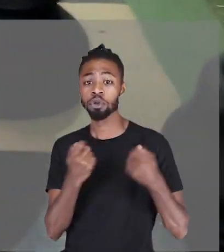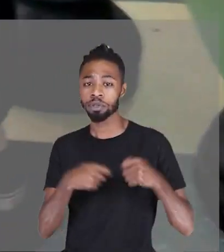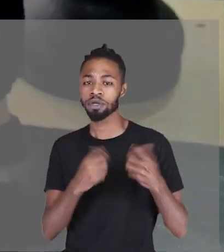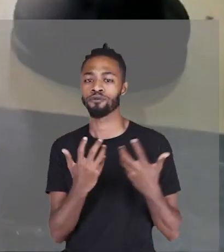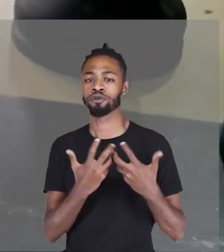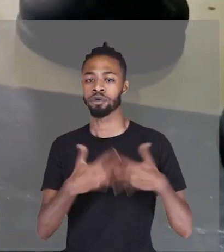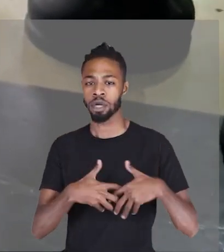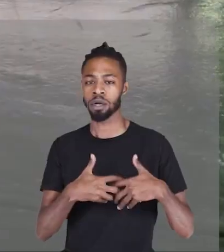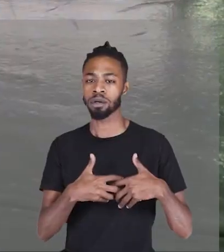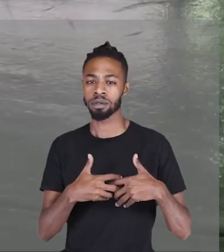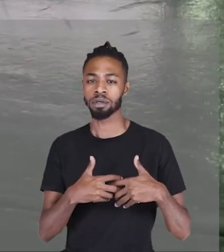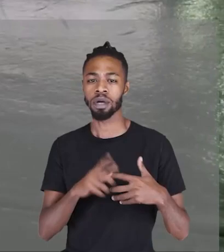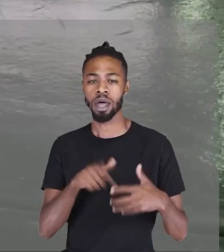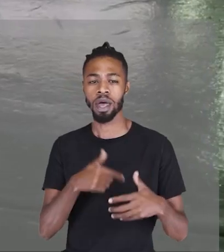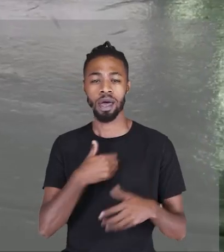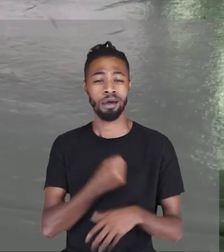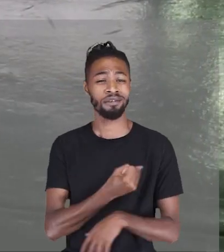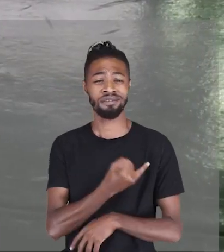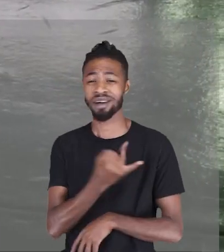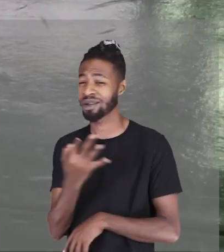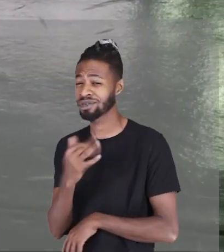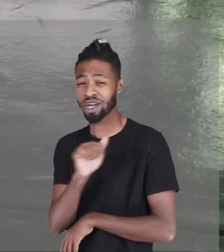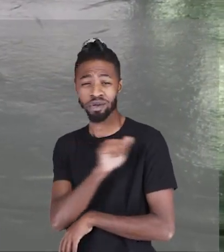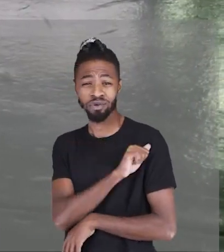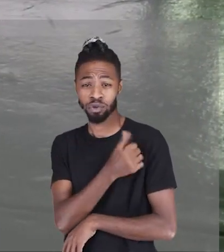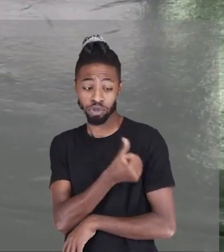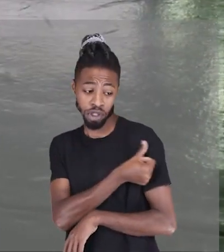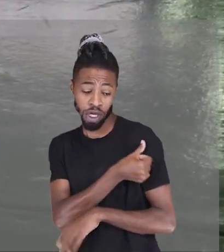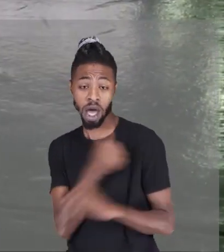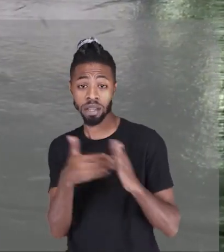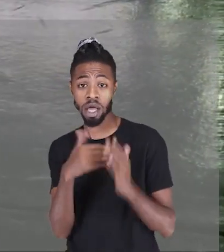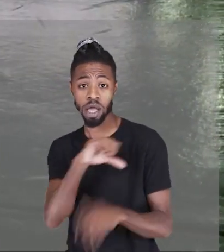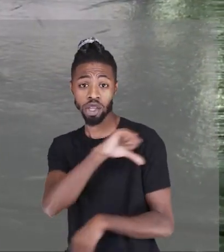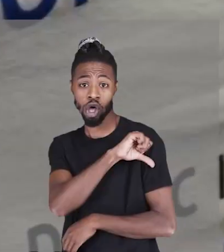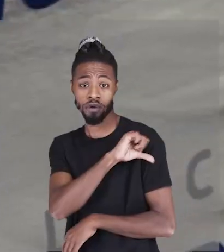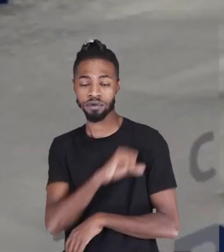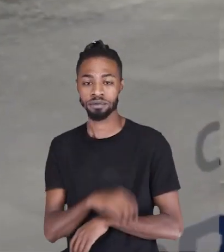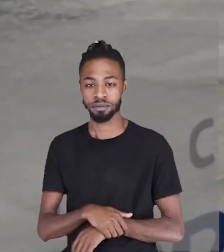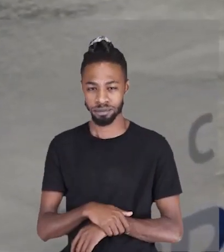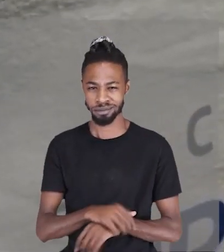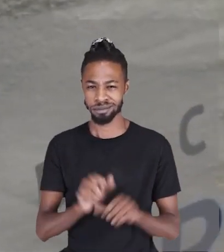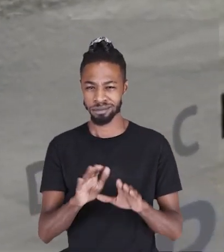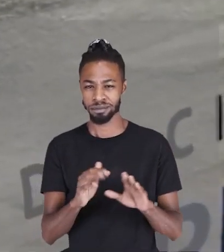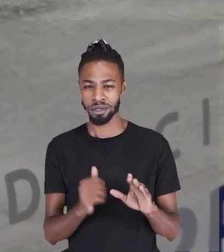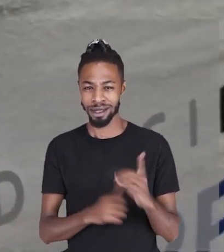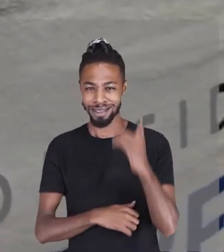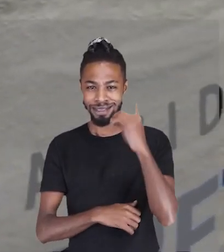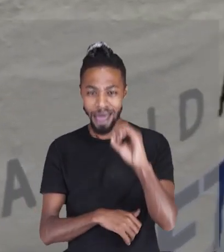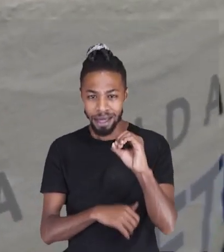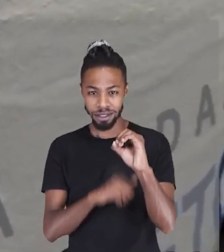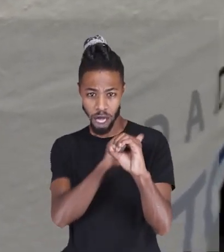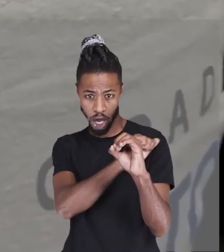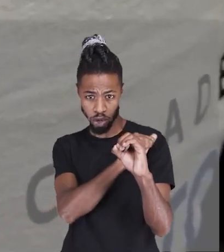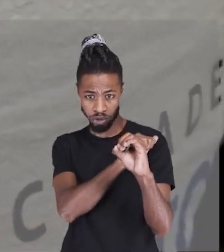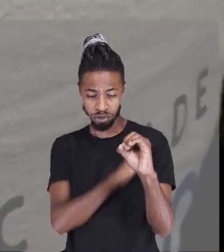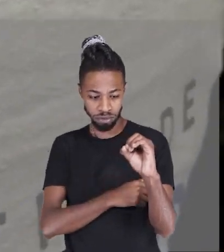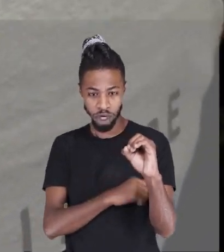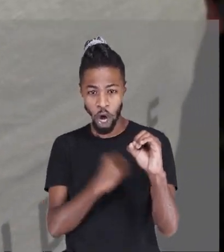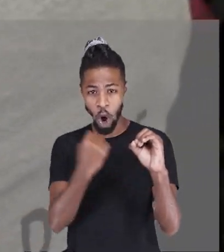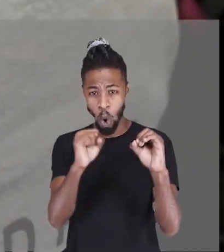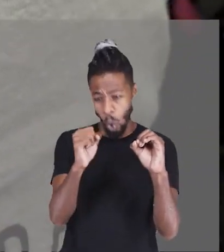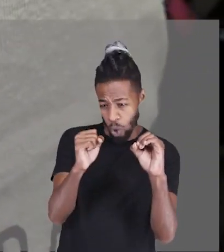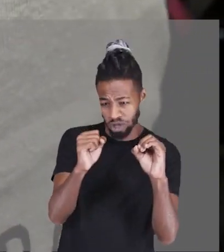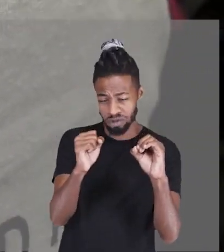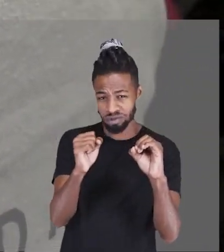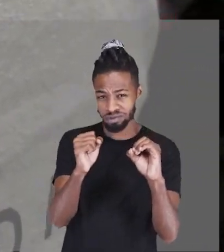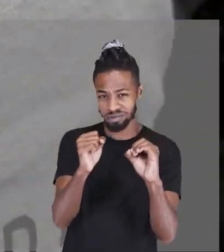precisa funcionar. São milhões de alunos do 6º ao 9º ano, sendo que ao menos 8 em cada 10 alunos frequentam